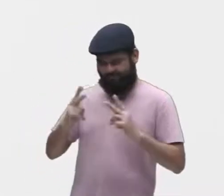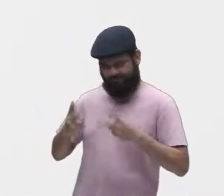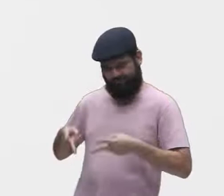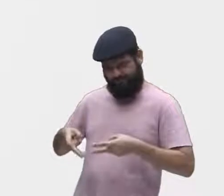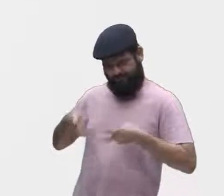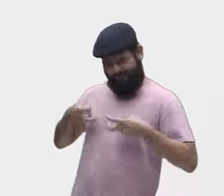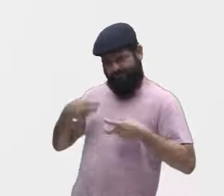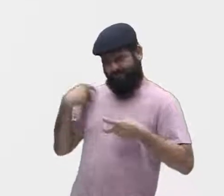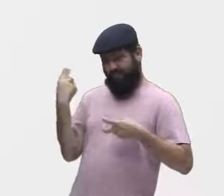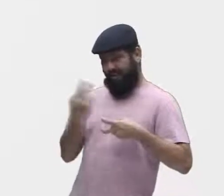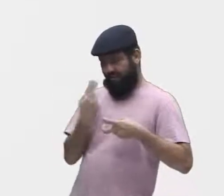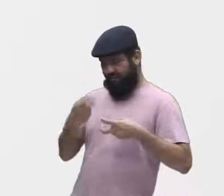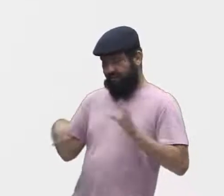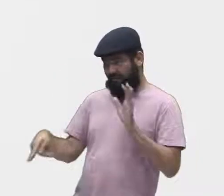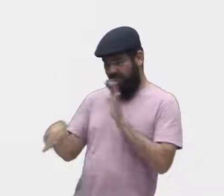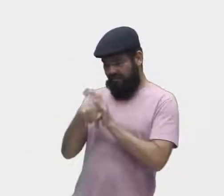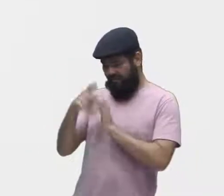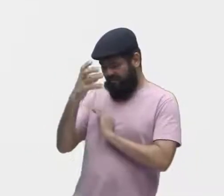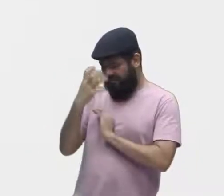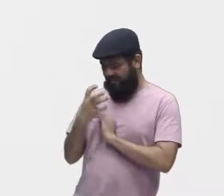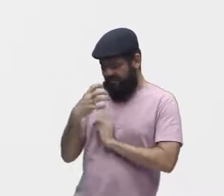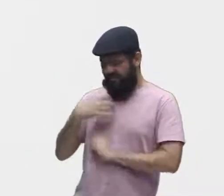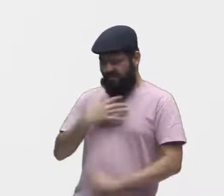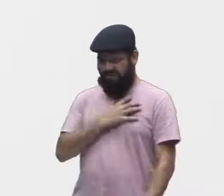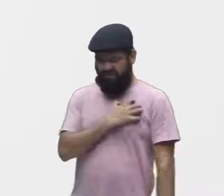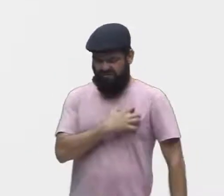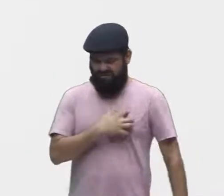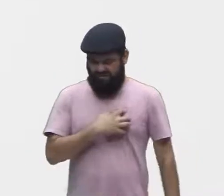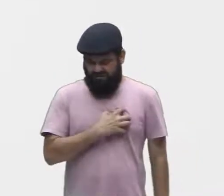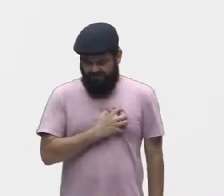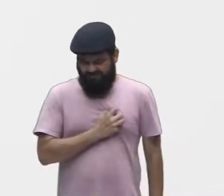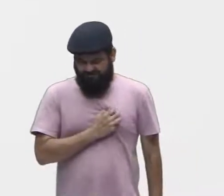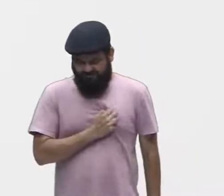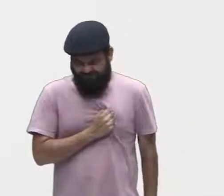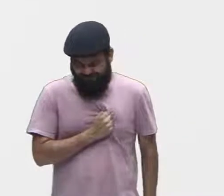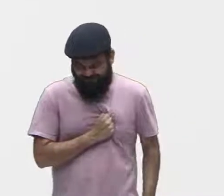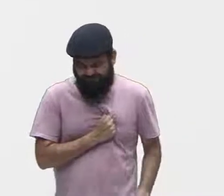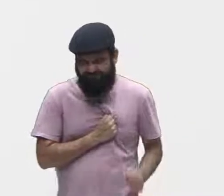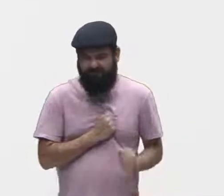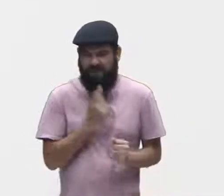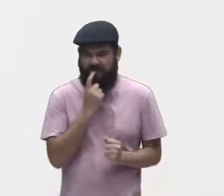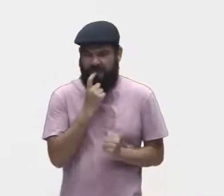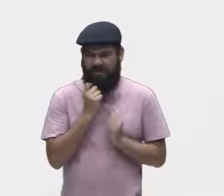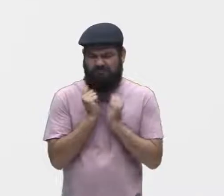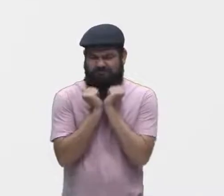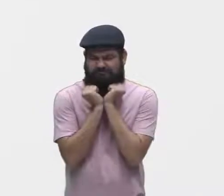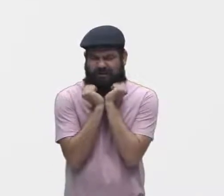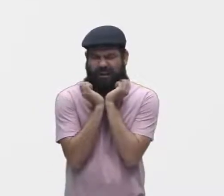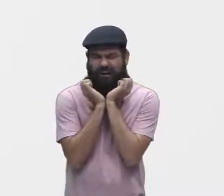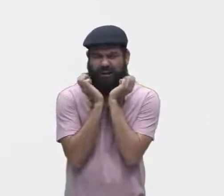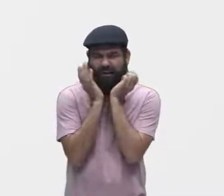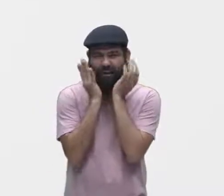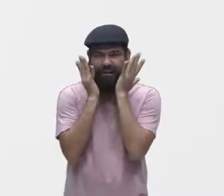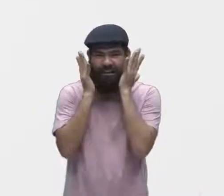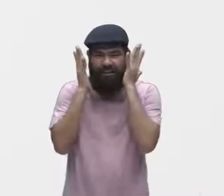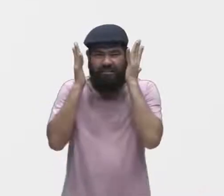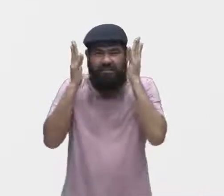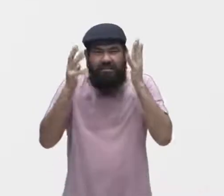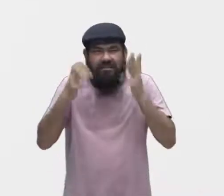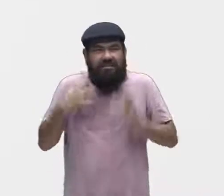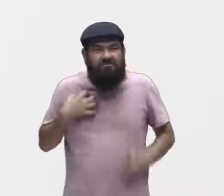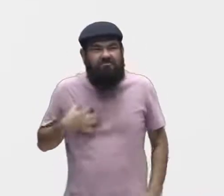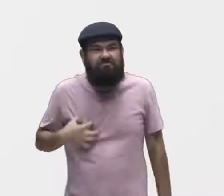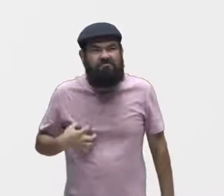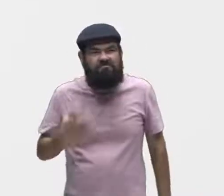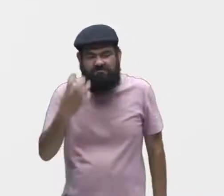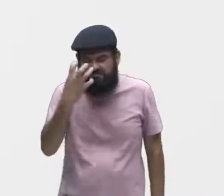gente fica com raiva. O coração fica apertado, né? A gente fica vermelho, o rosto fica vermelho, né? A gente se sente, assim,